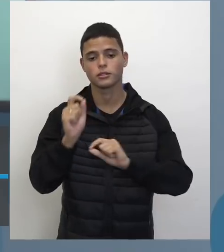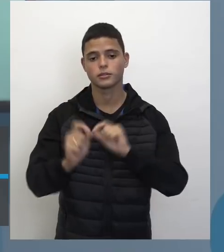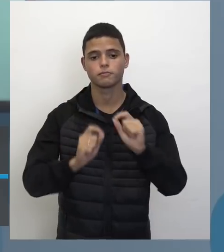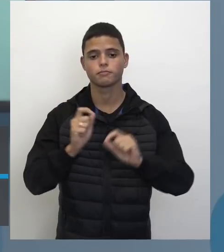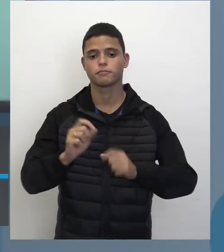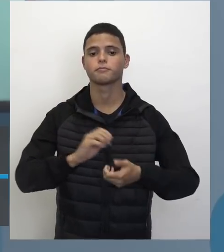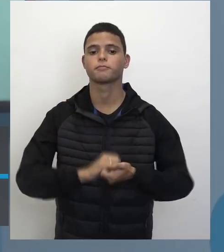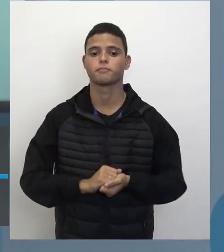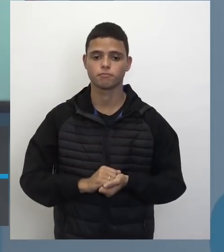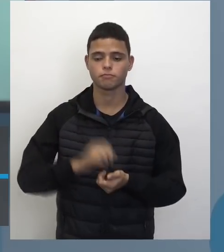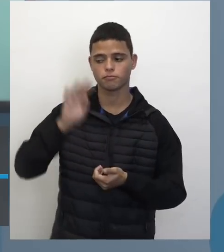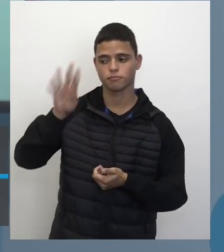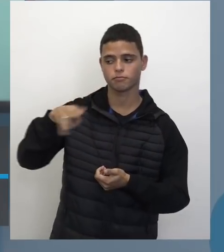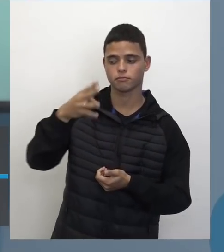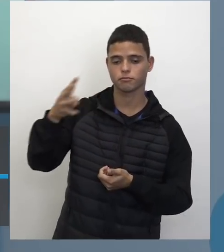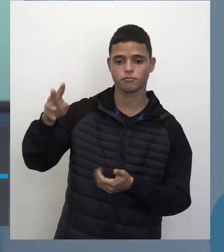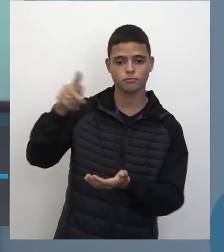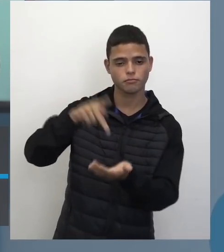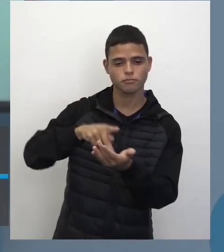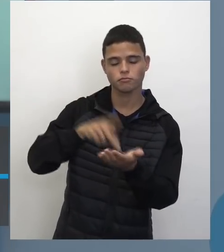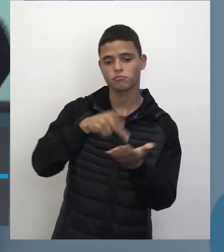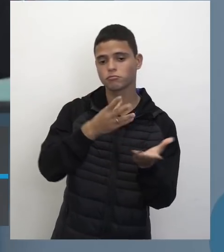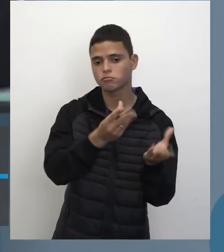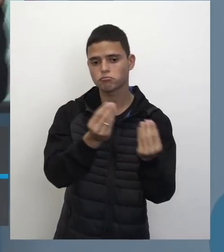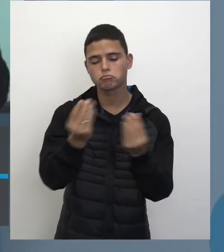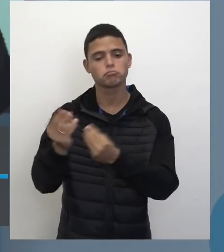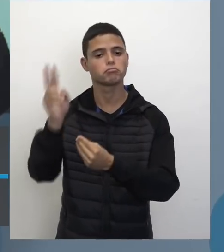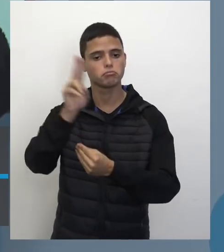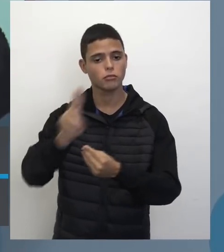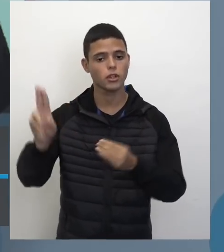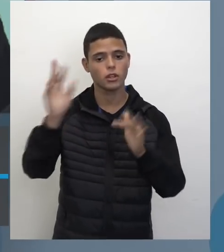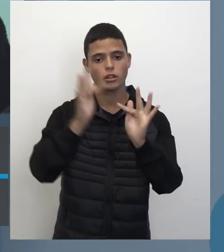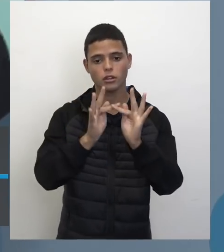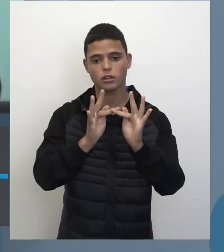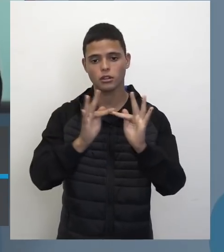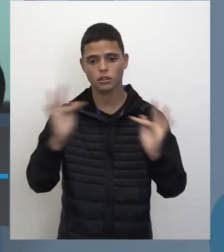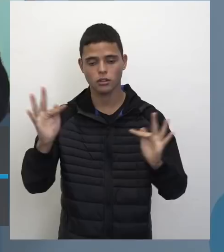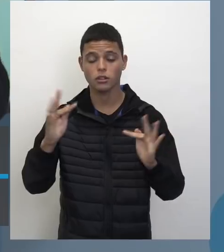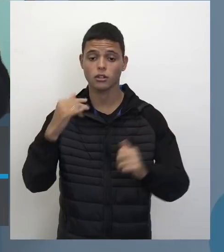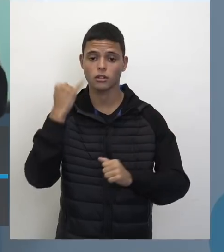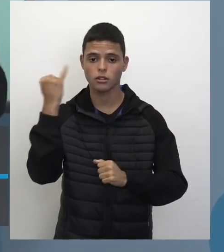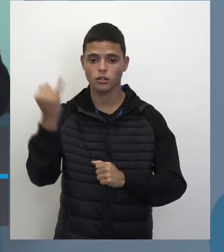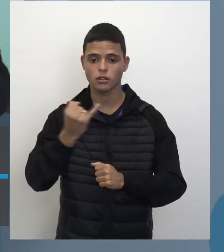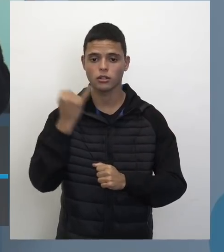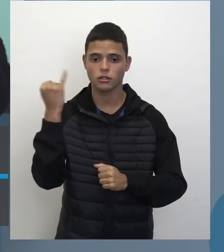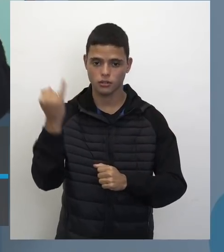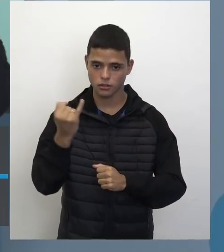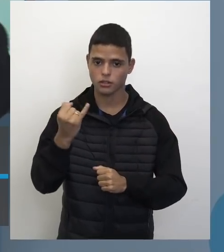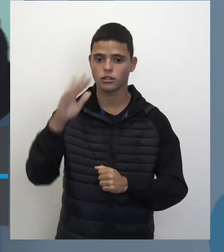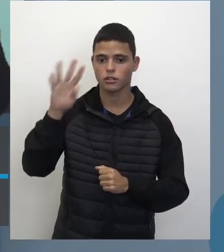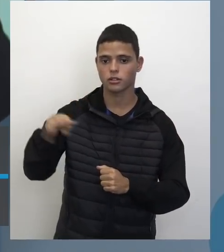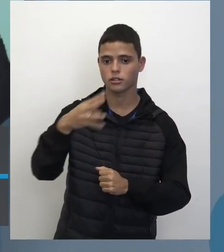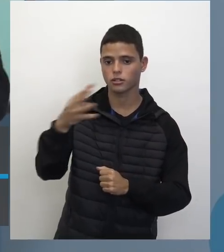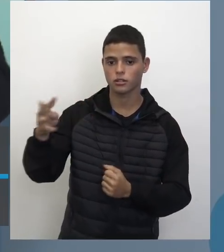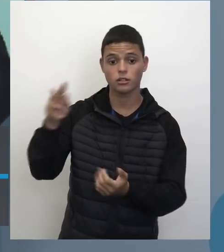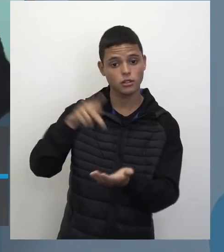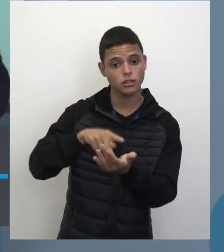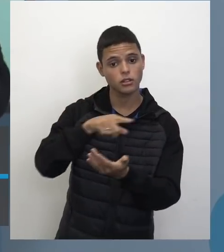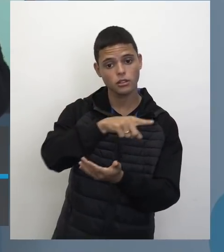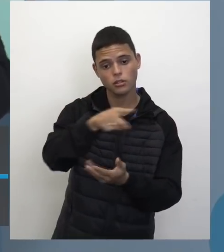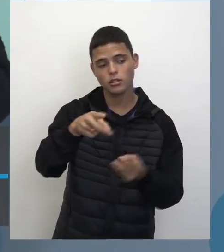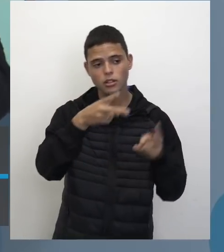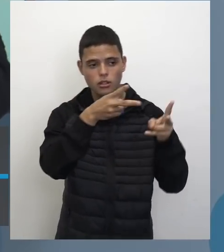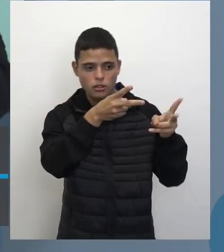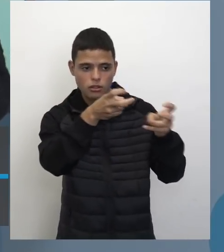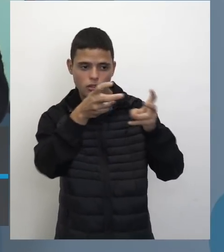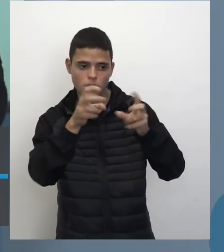né, na tabela da verdade, é que muitas vezes a gente vai usar frases, né? E é muito importante que nessa tabela da verdade, o que você vai analisar,